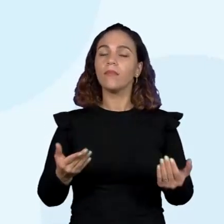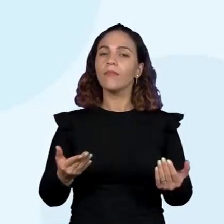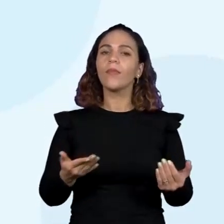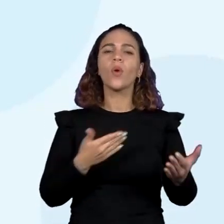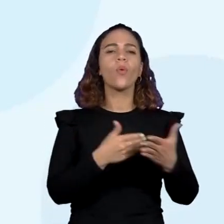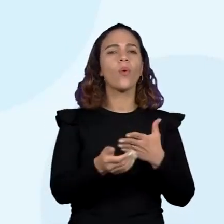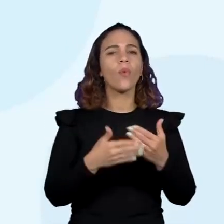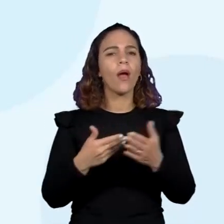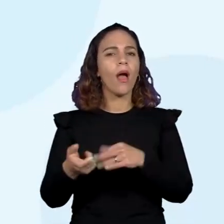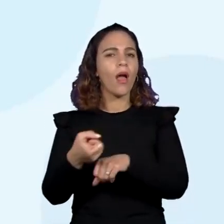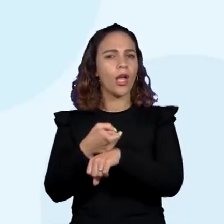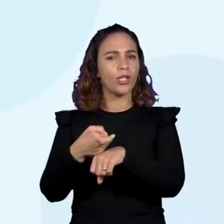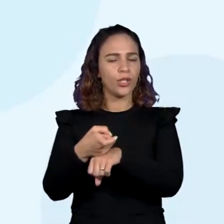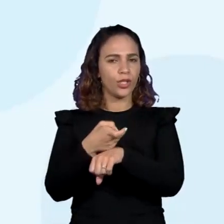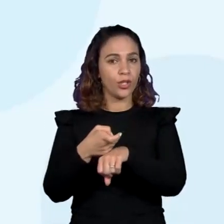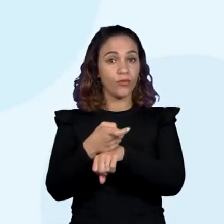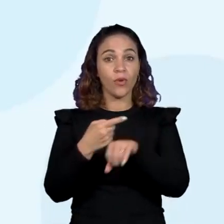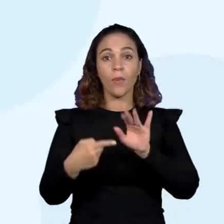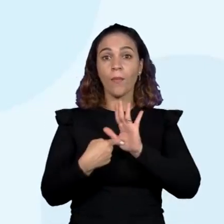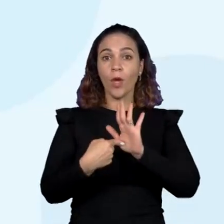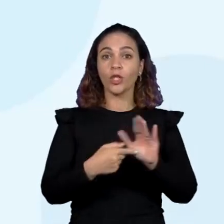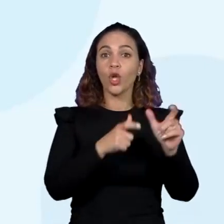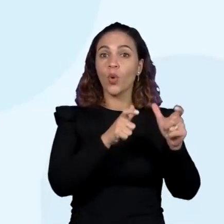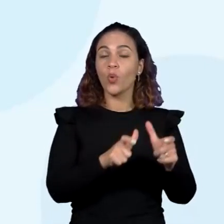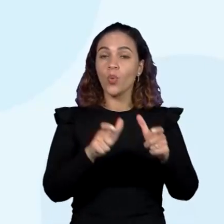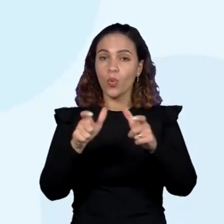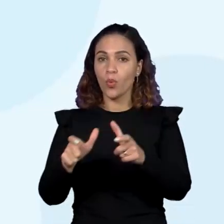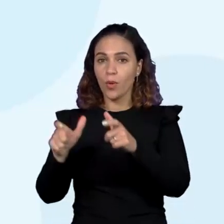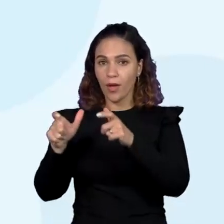os adjetivos que indicam lugar